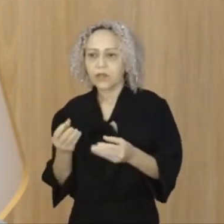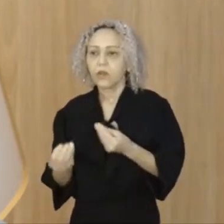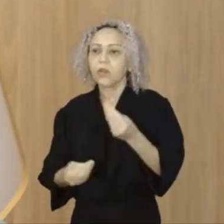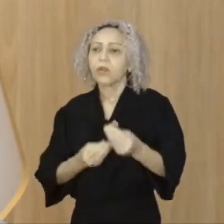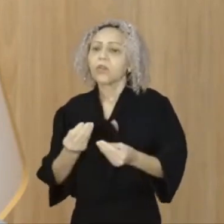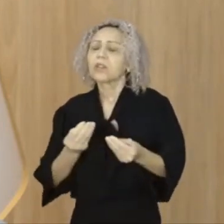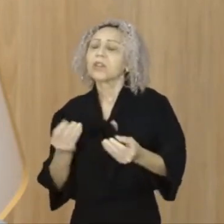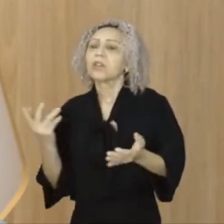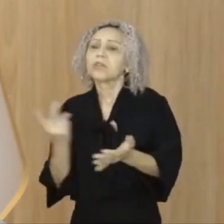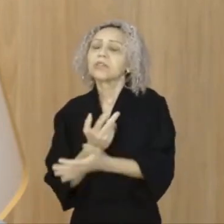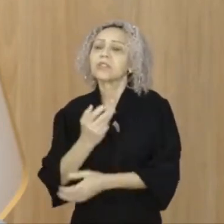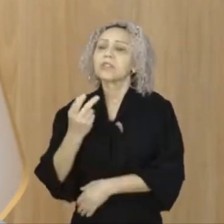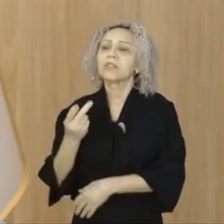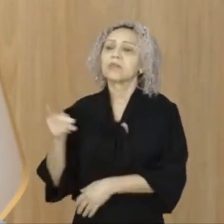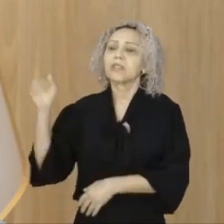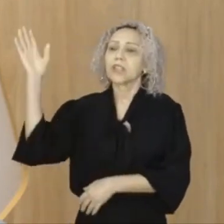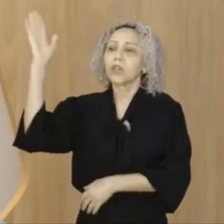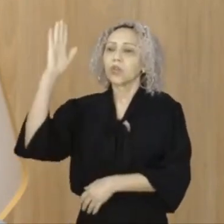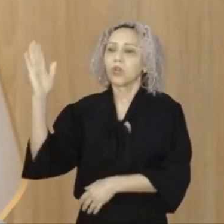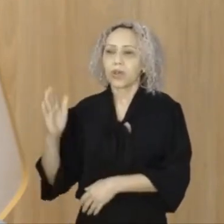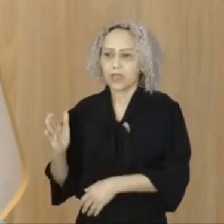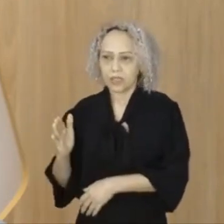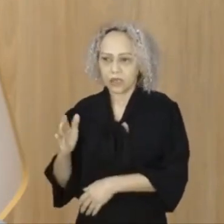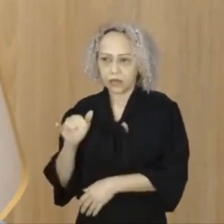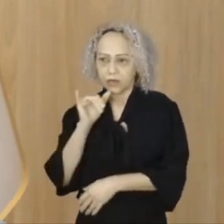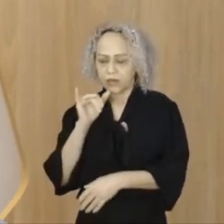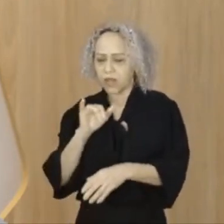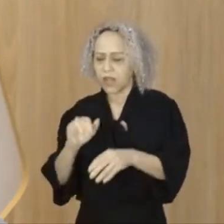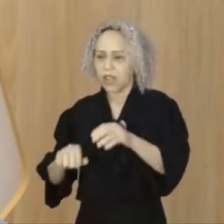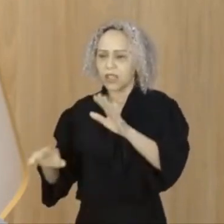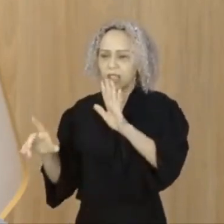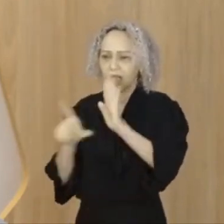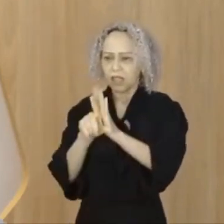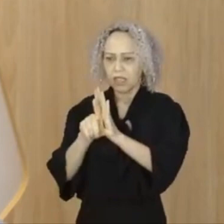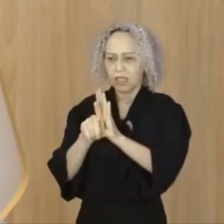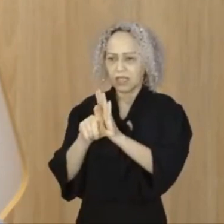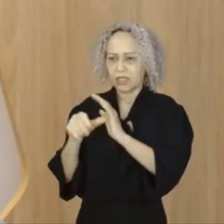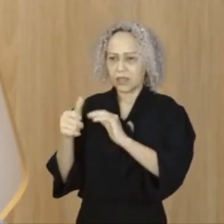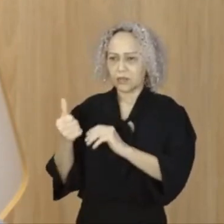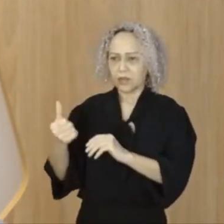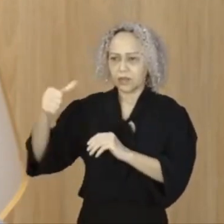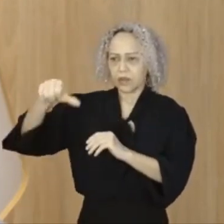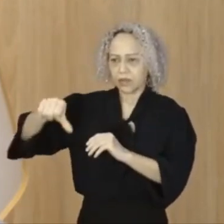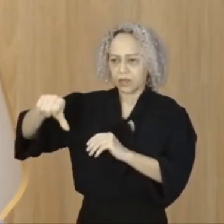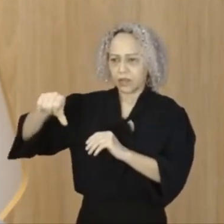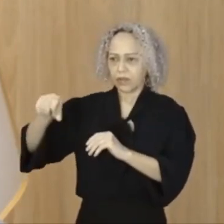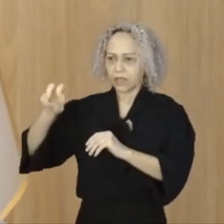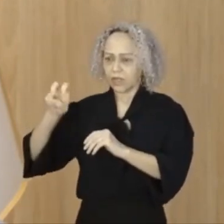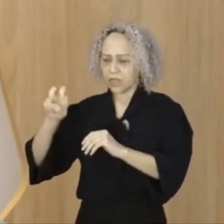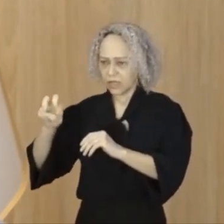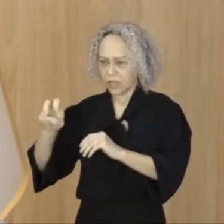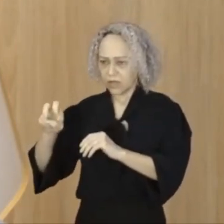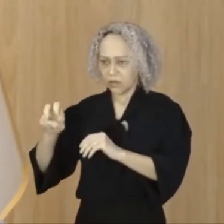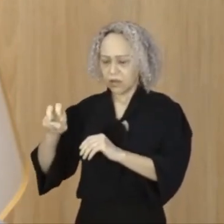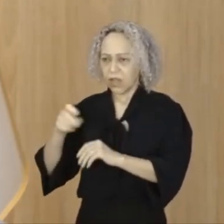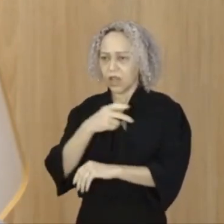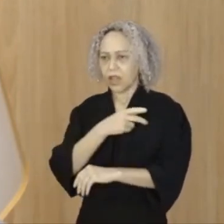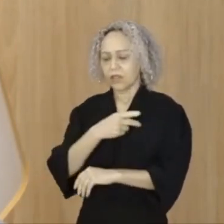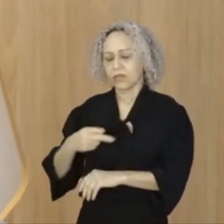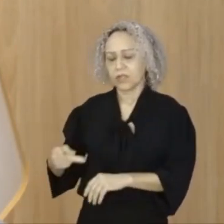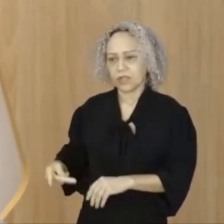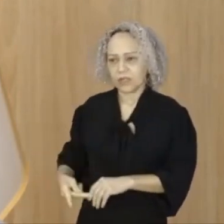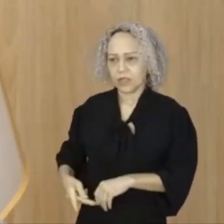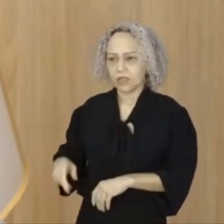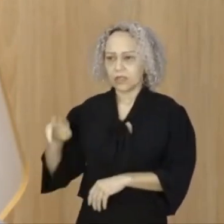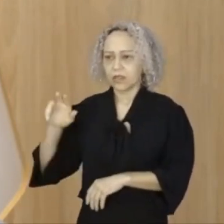aconteceu com o Brasil? O Brasil é o único lugar do mundo, por causa da lei do Fernando Henrique Cardoso de 95, quando para de cobrar imposto de renda de pessoa,